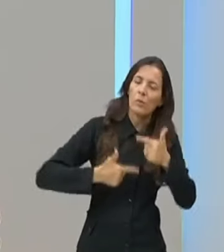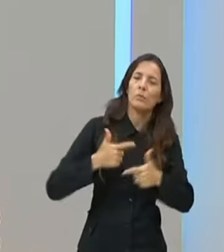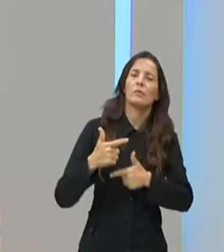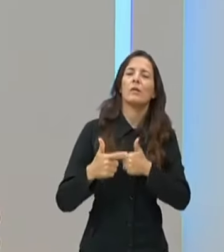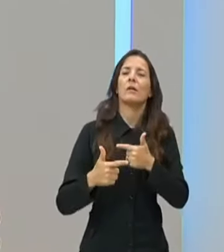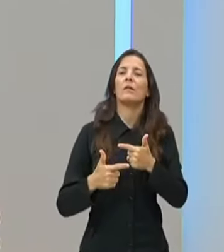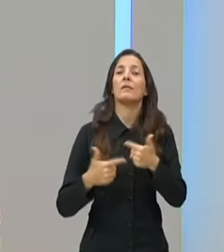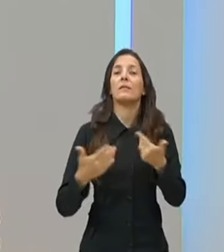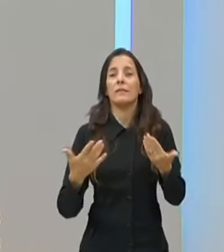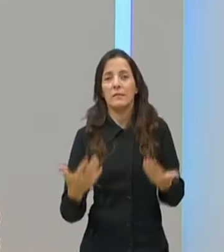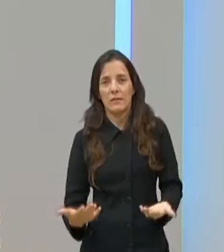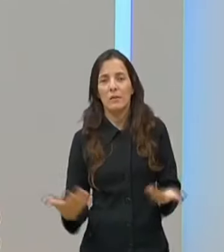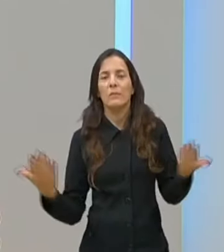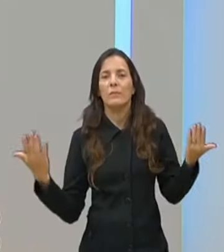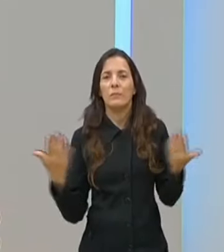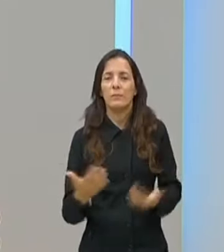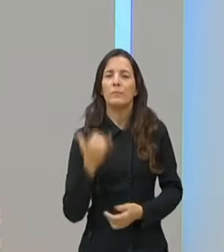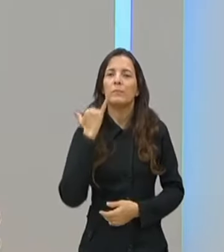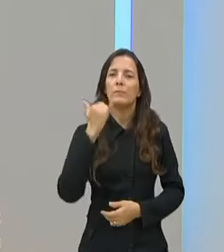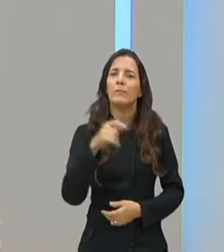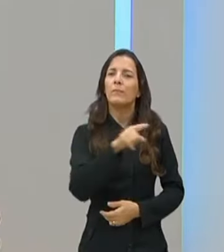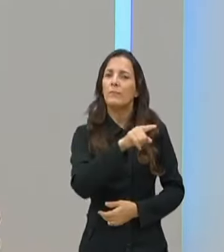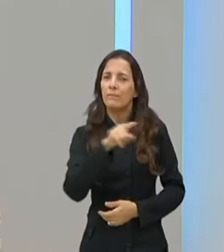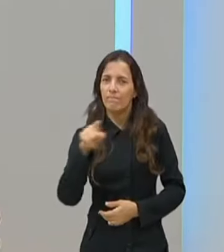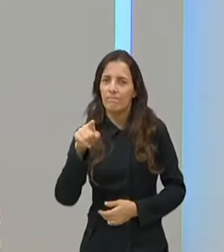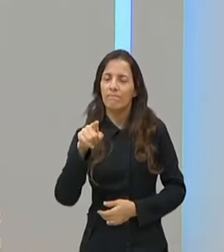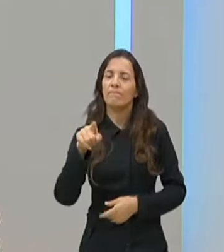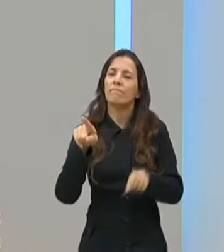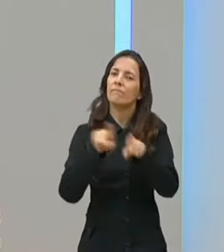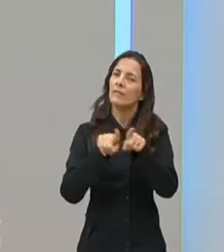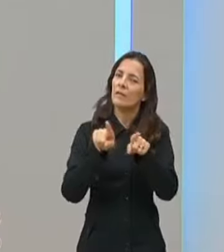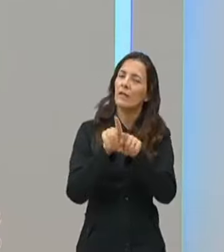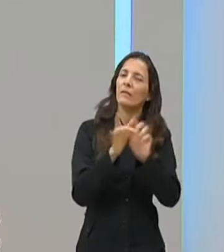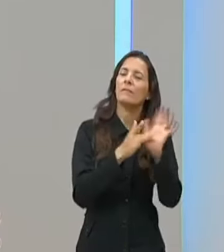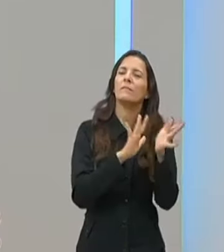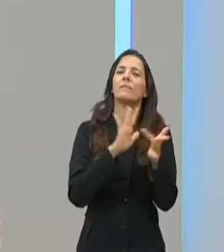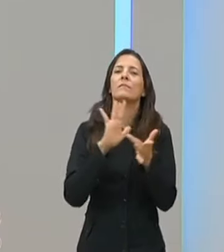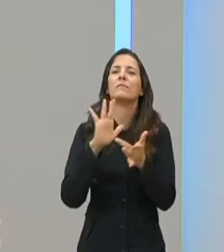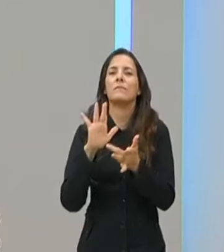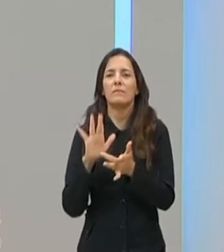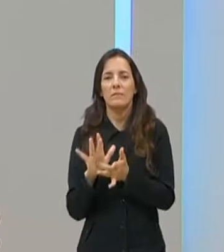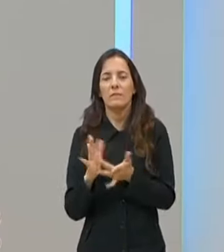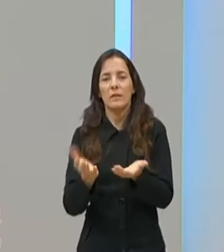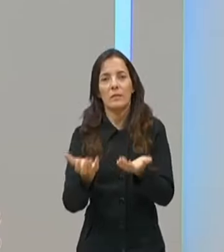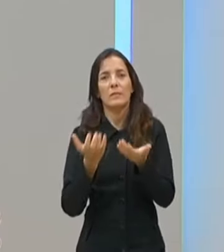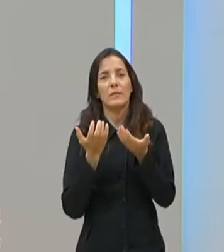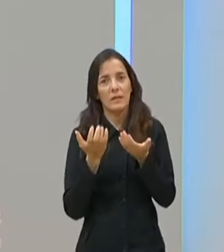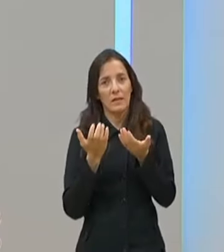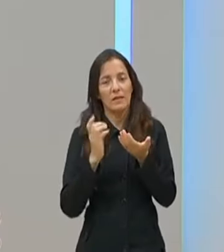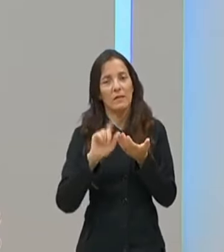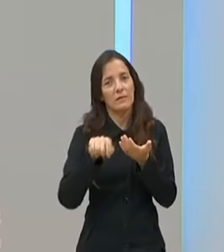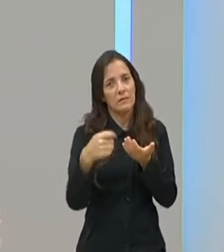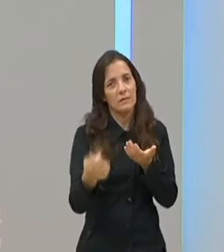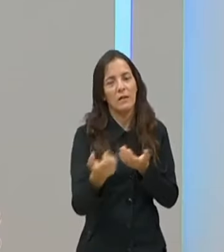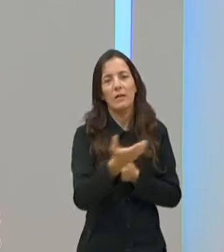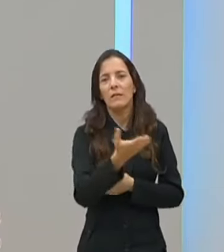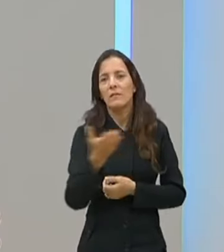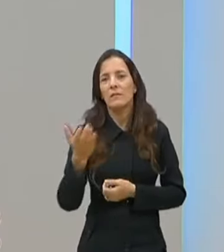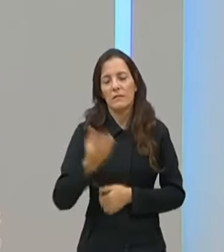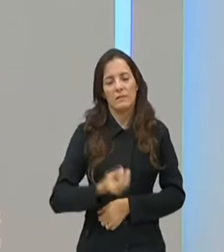veio trazer para nós estas riquezas eternas, a vida eterna, que